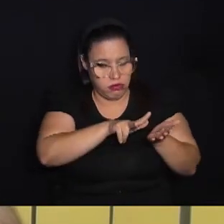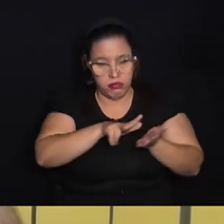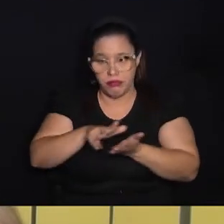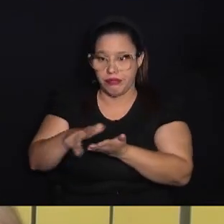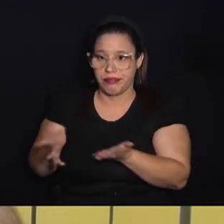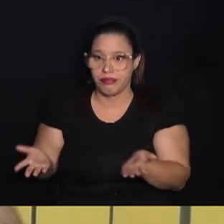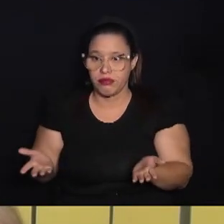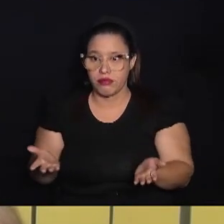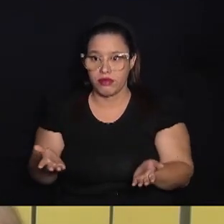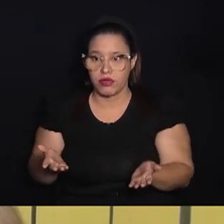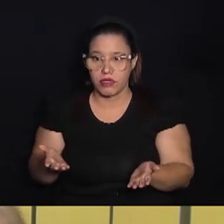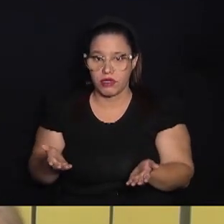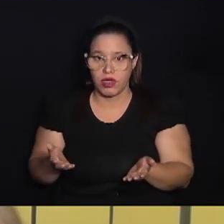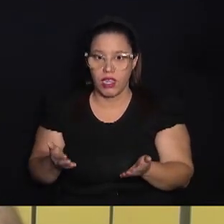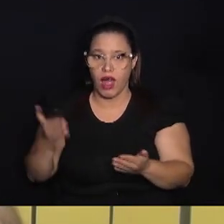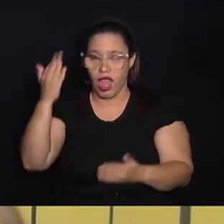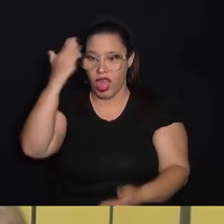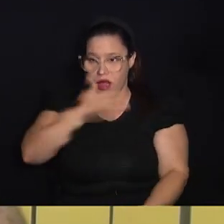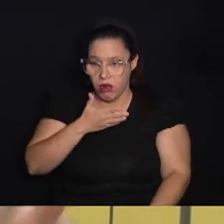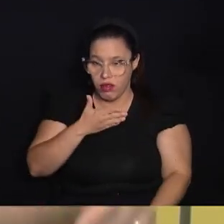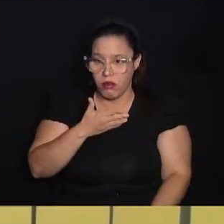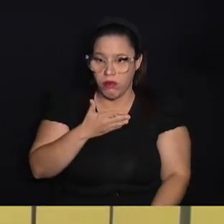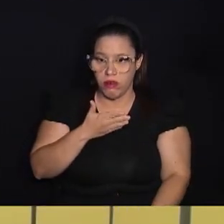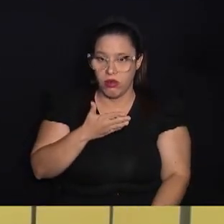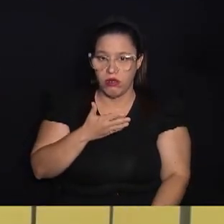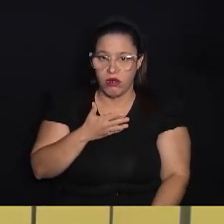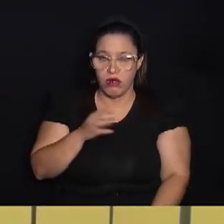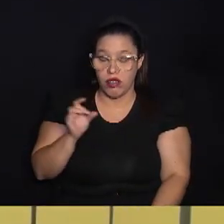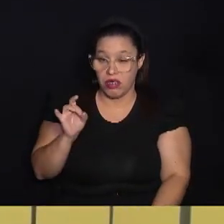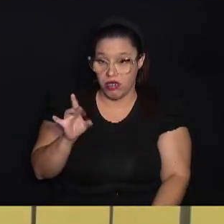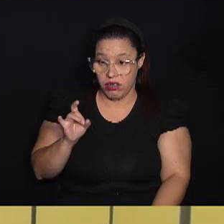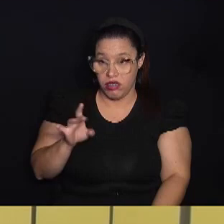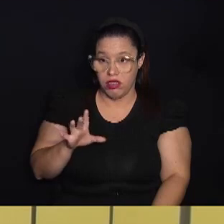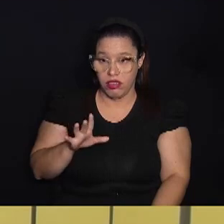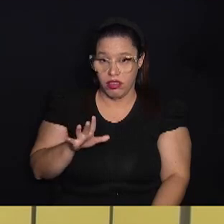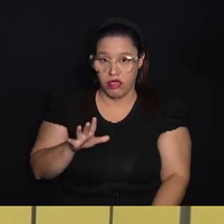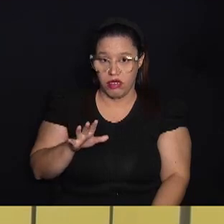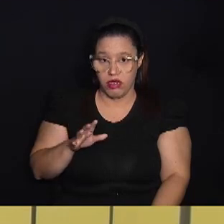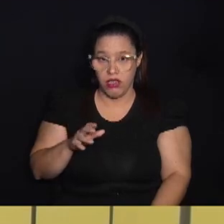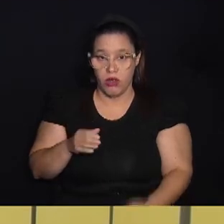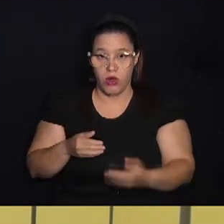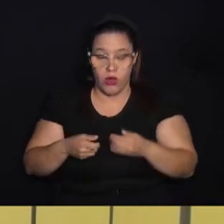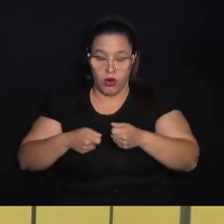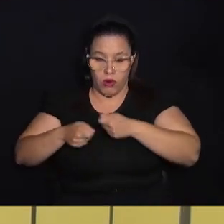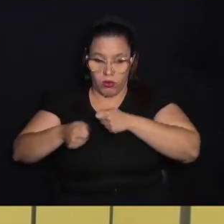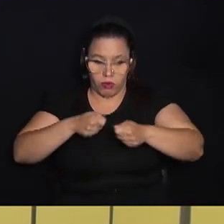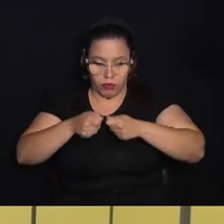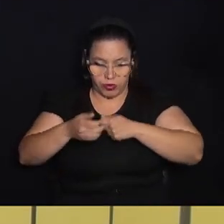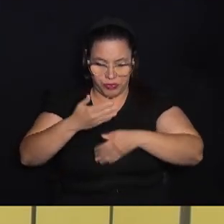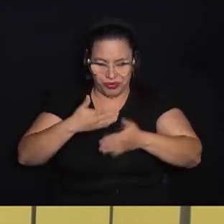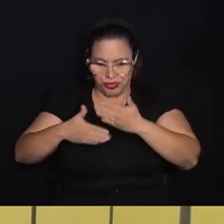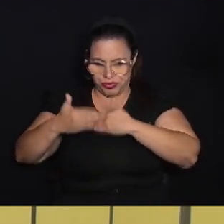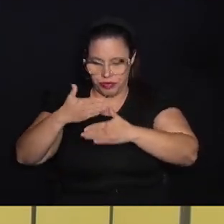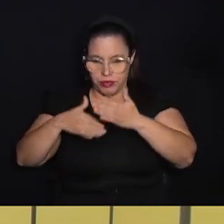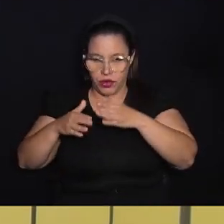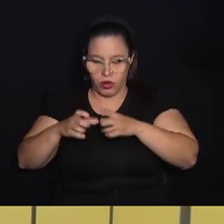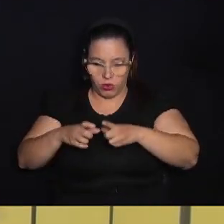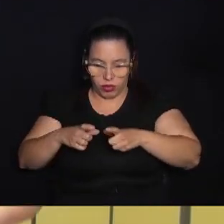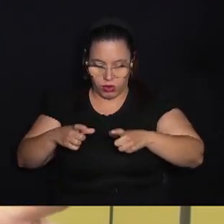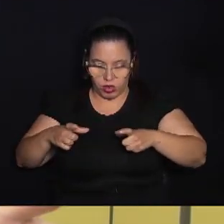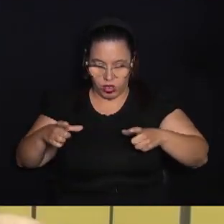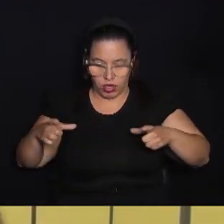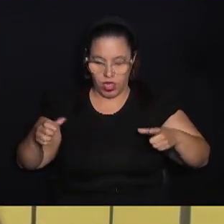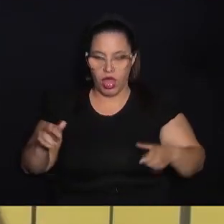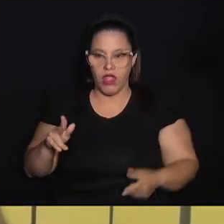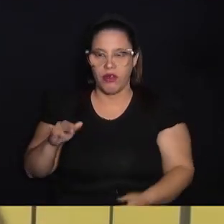a e a e a prova disso é é isso se você faz uma você faz uma reforma uma extensão de avenidas l de vez em quando